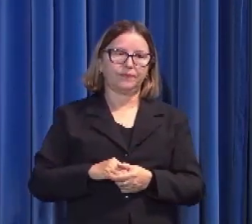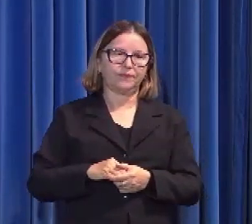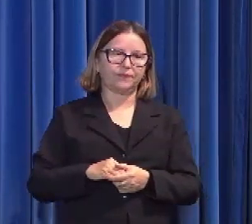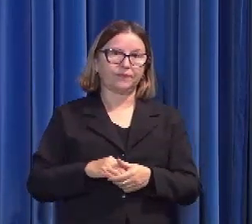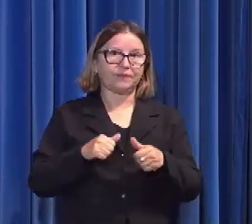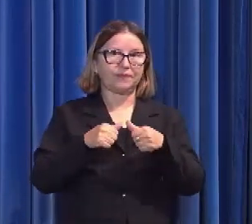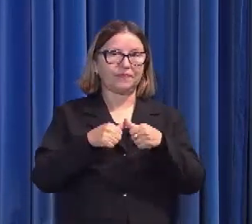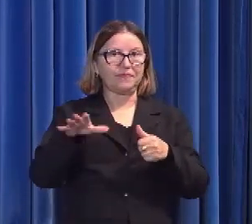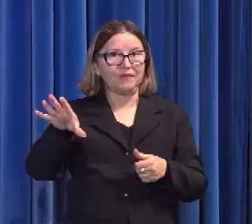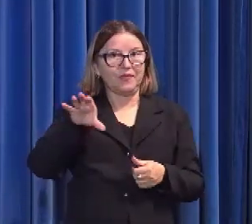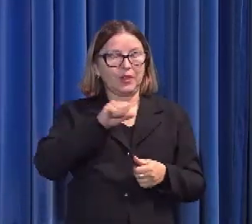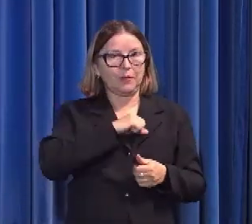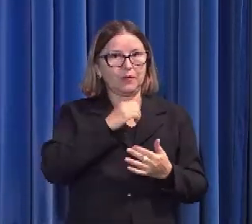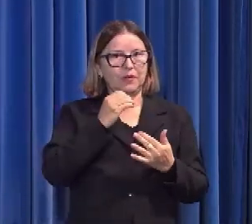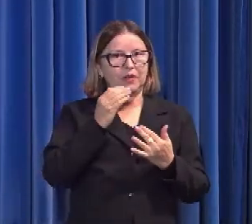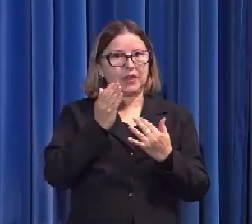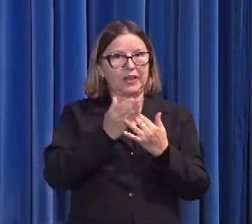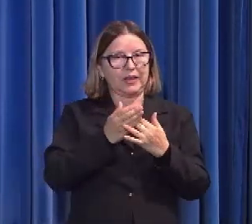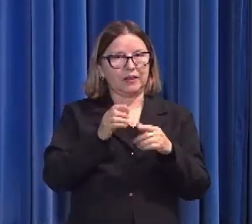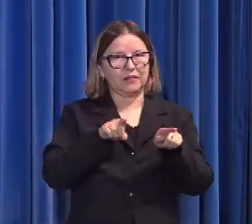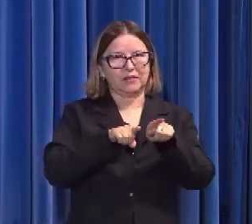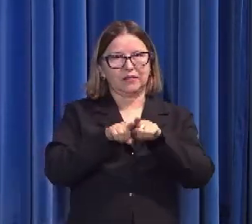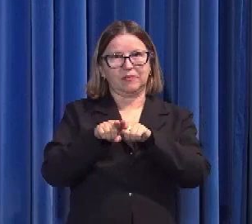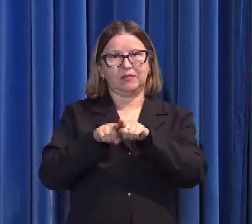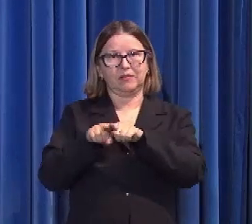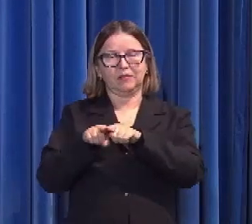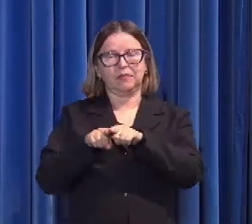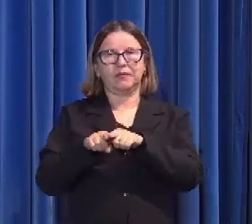e esse amor é entre os irmãos